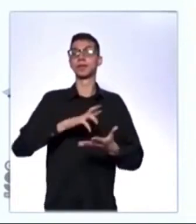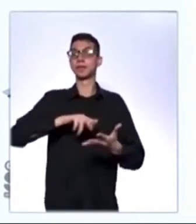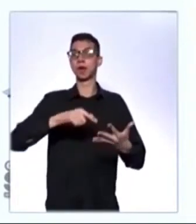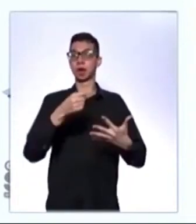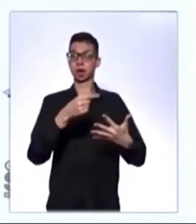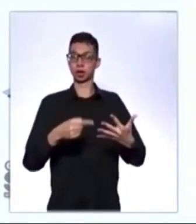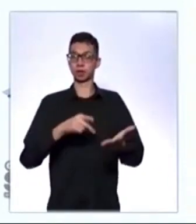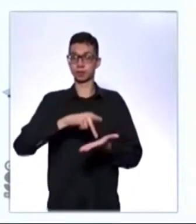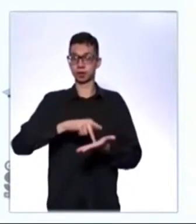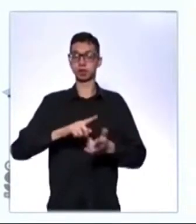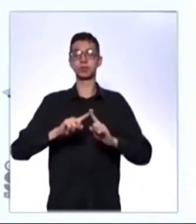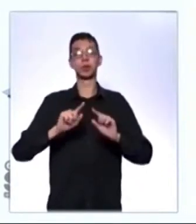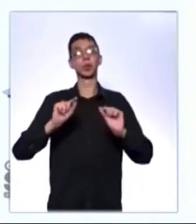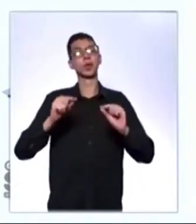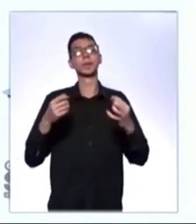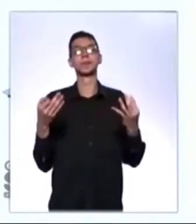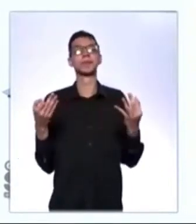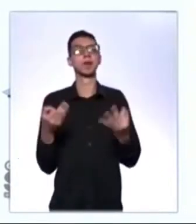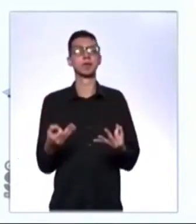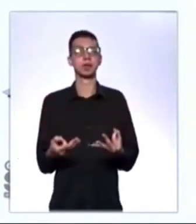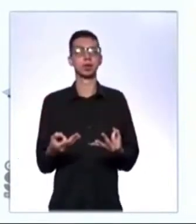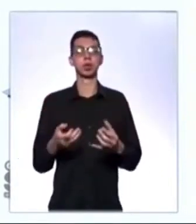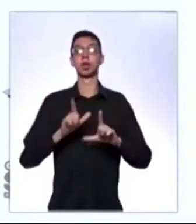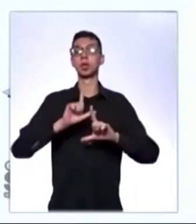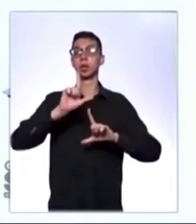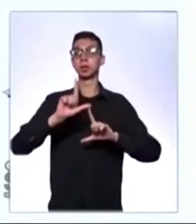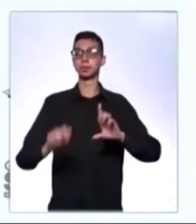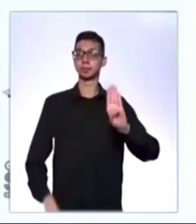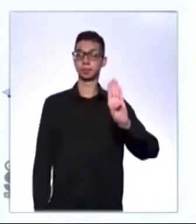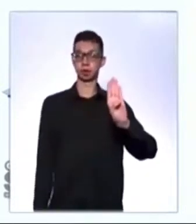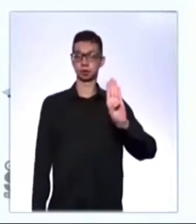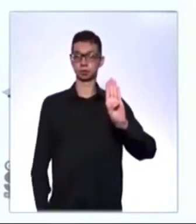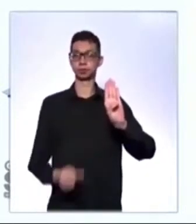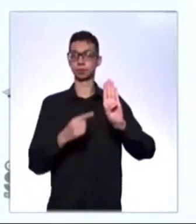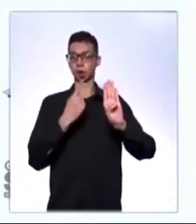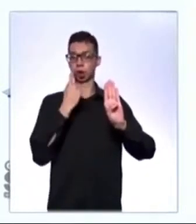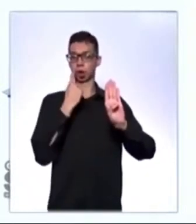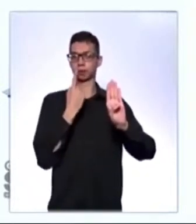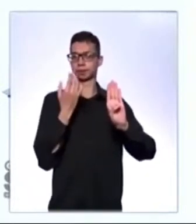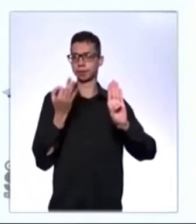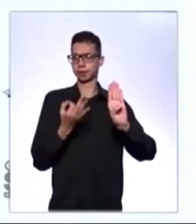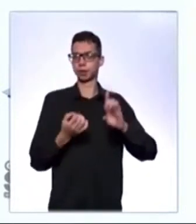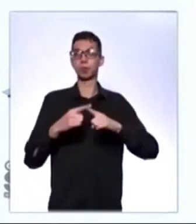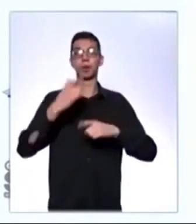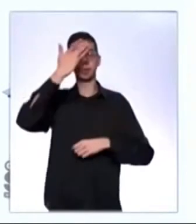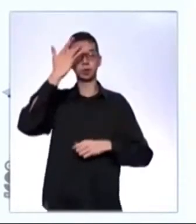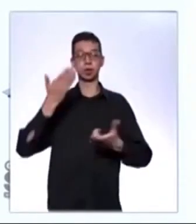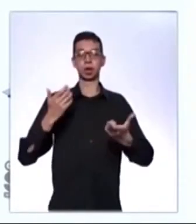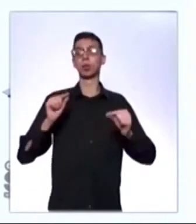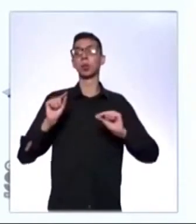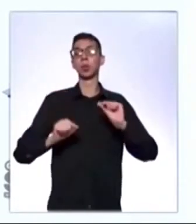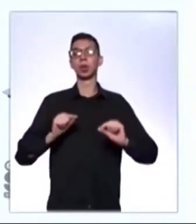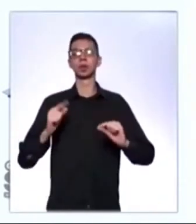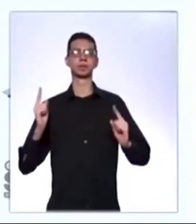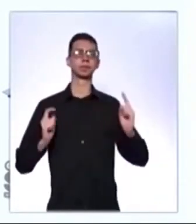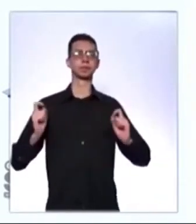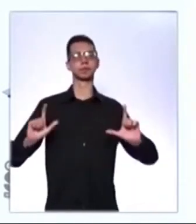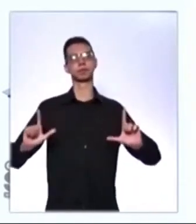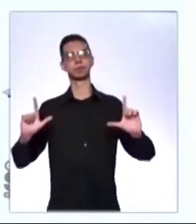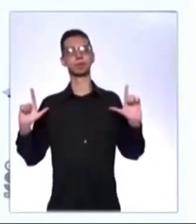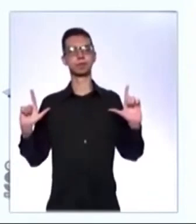trio perfeito, sem dúvida alguma, é a letra B de bola. A pessoa quer se expressar, a dança é uma forma de